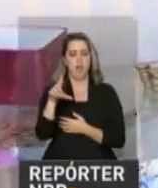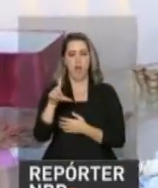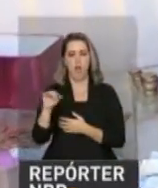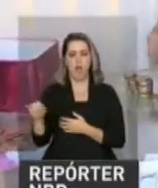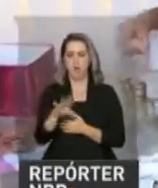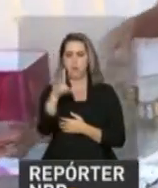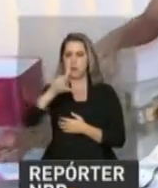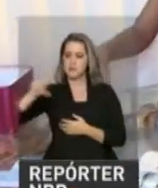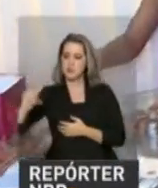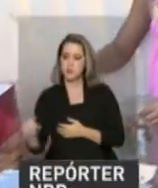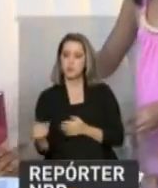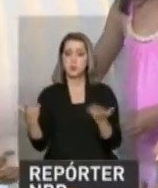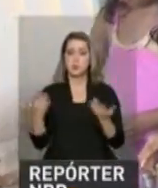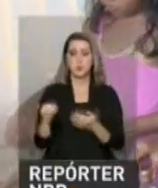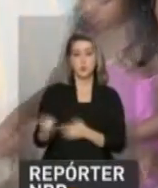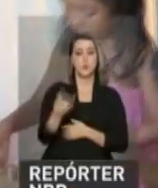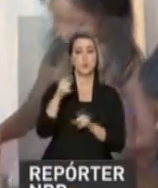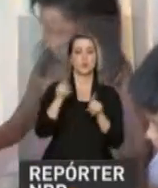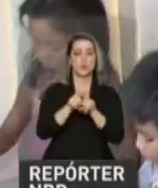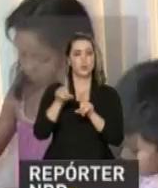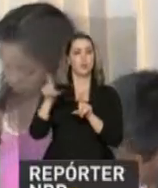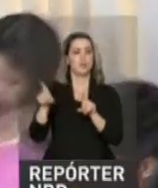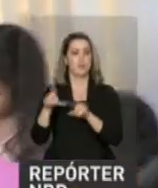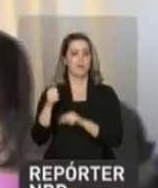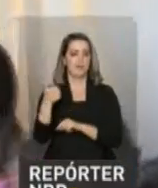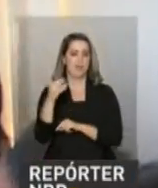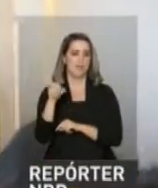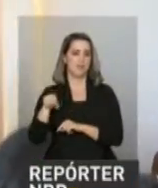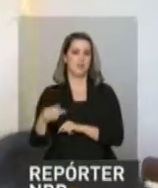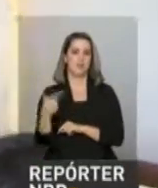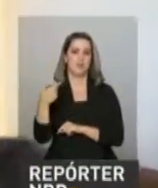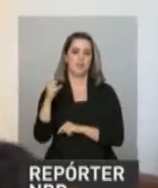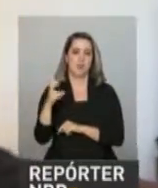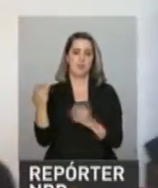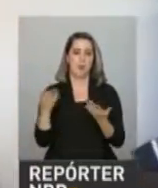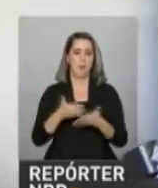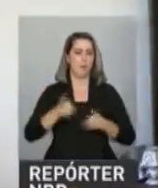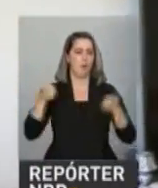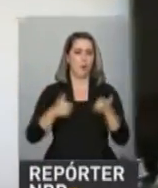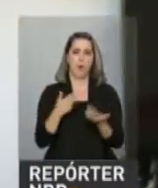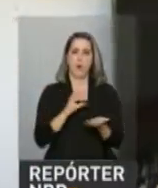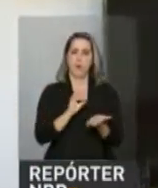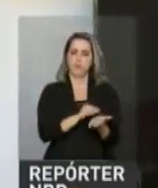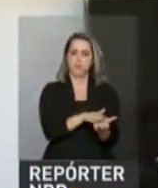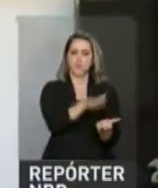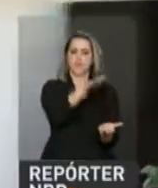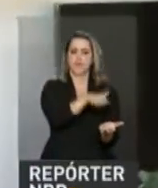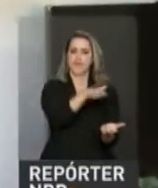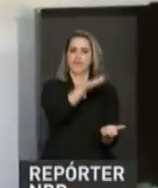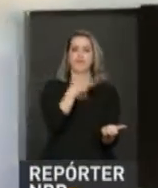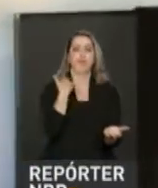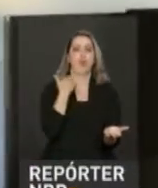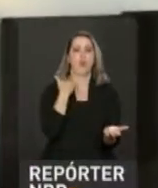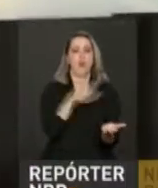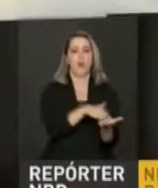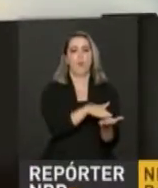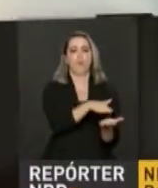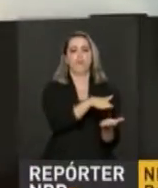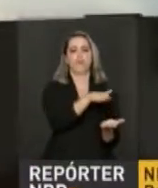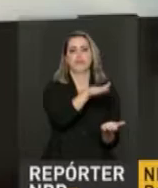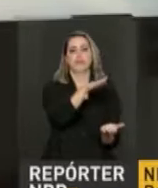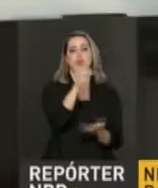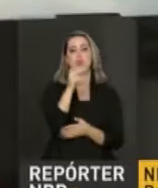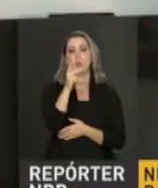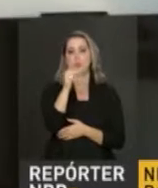em 10,25% ao ano, a poupança ficou mais atrativa em relação a outras aplicações. E isso já se